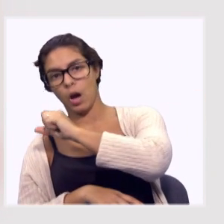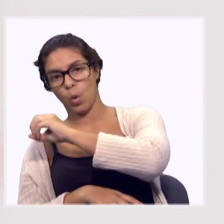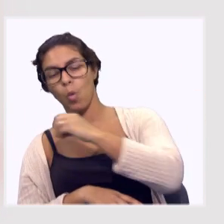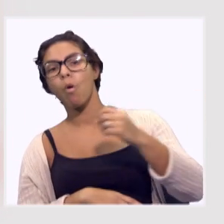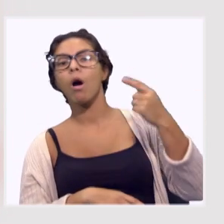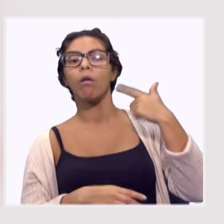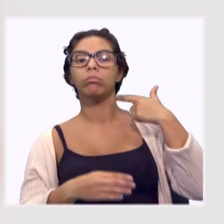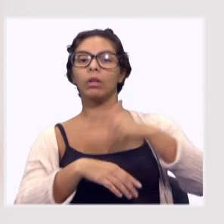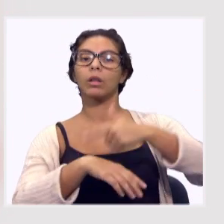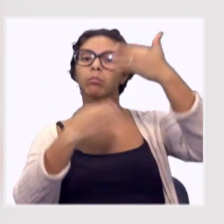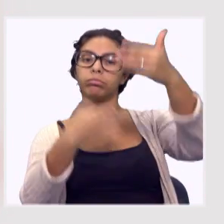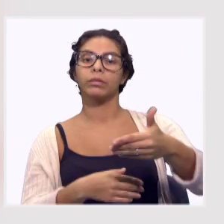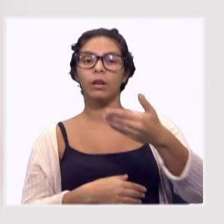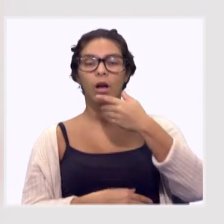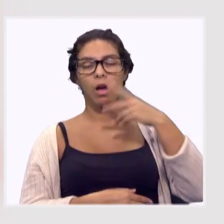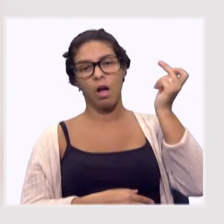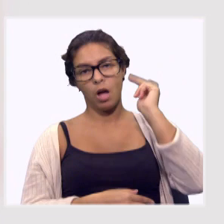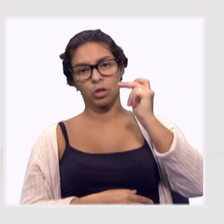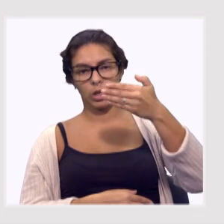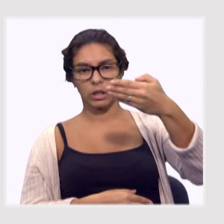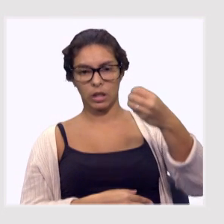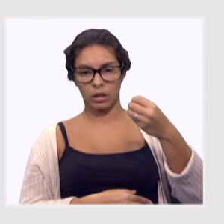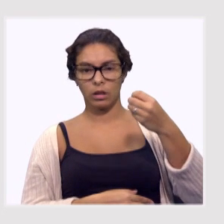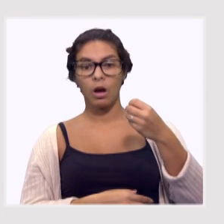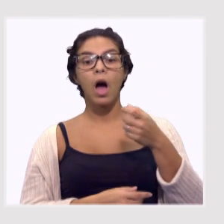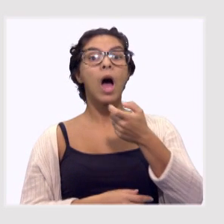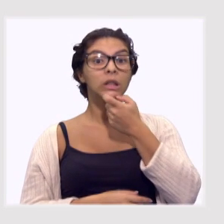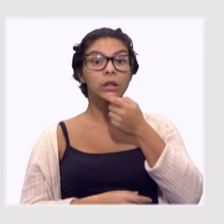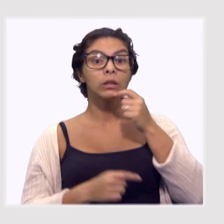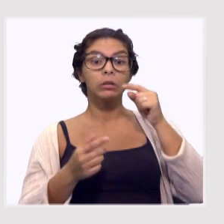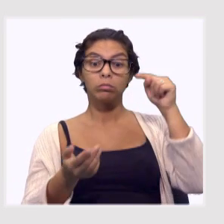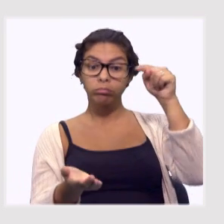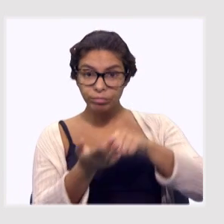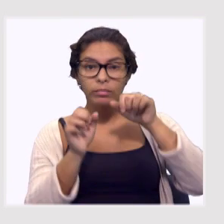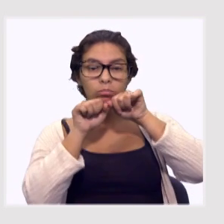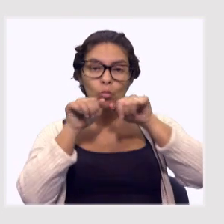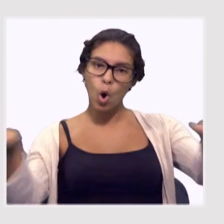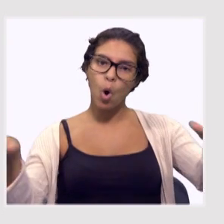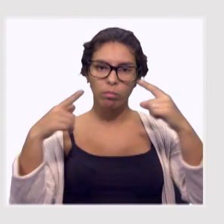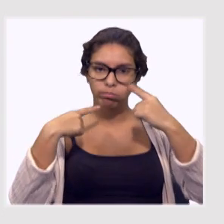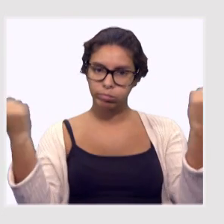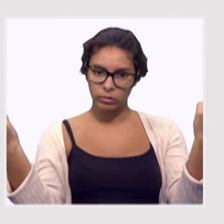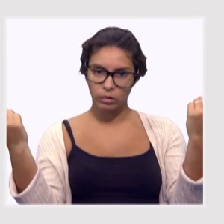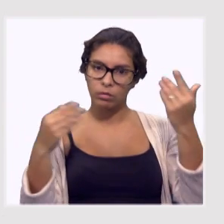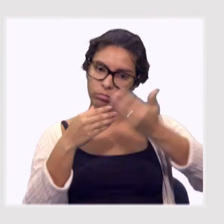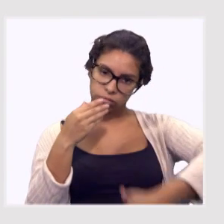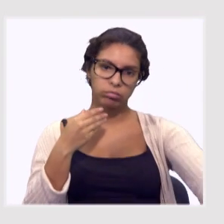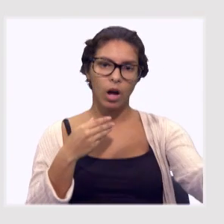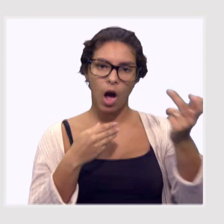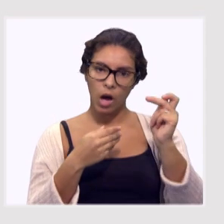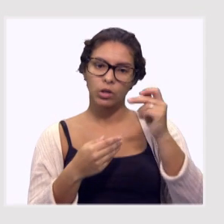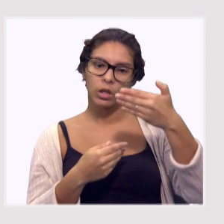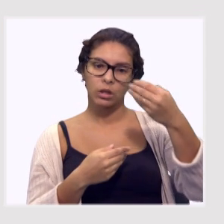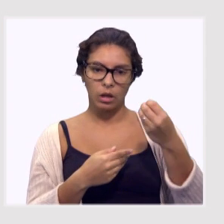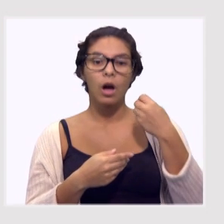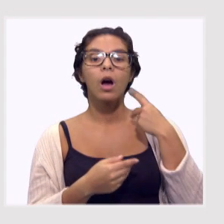o prazo é de 70 anos. O tempo começa a contar a partir do dia em que o vídeo é publicado.